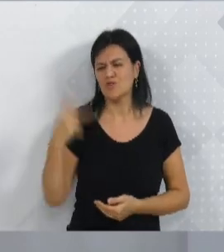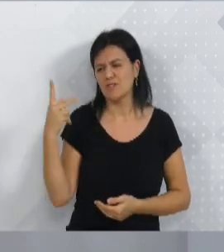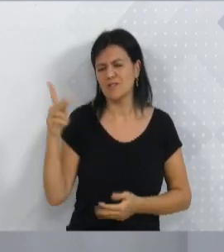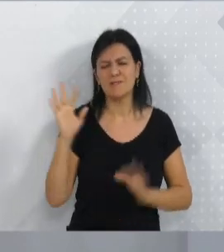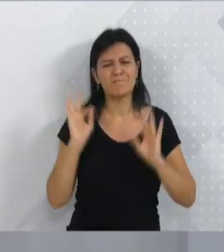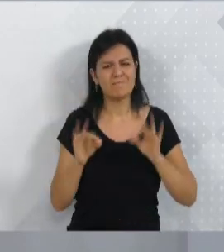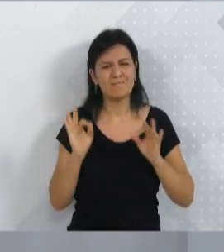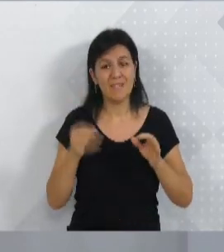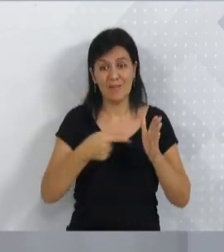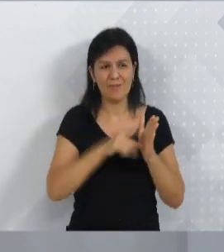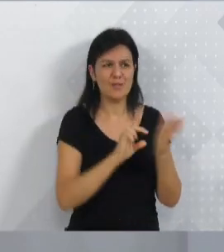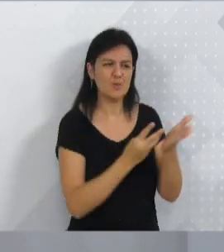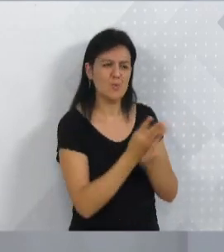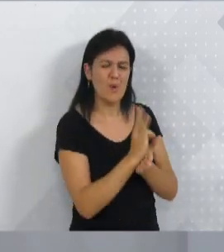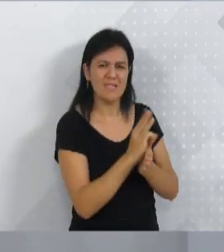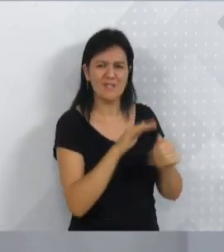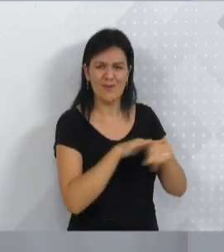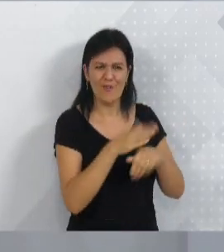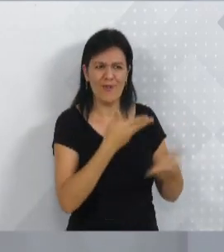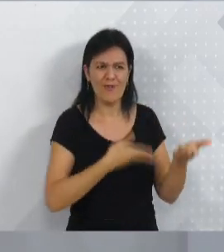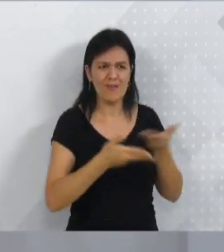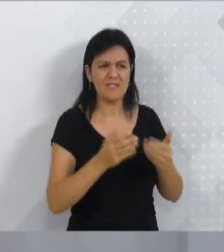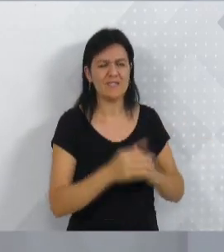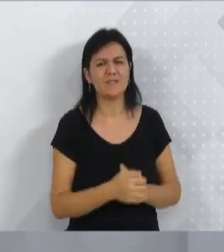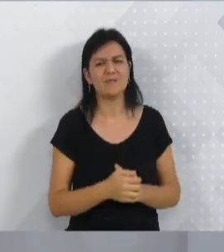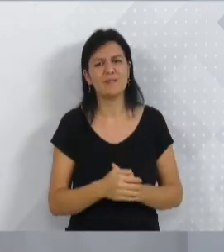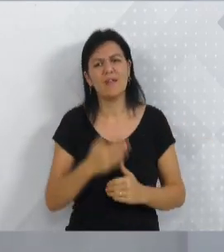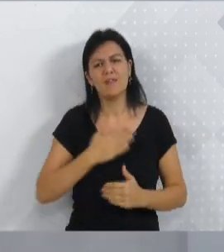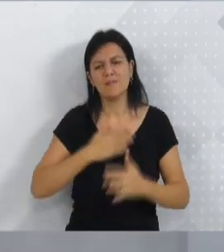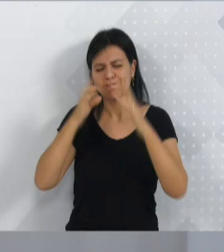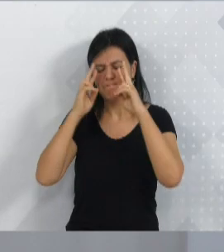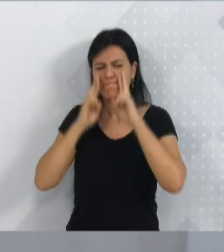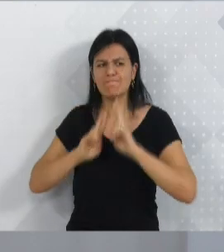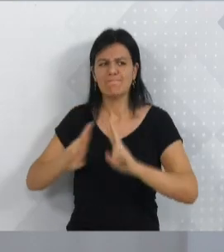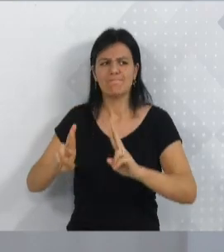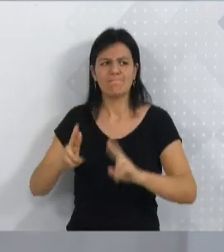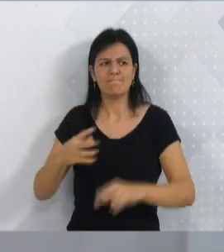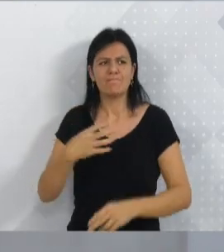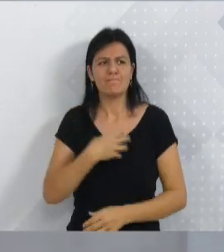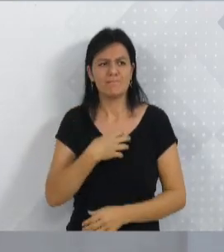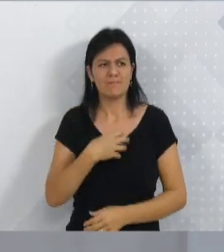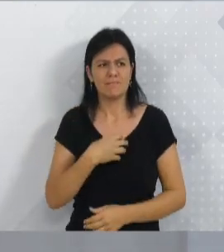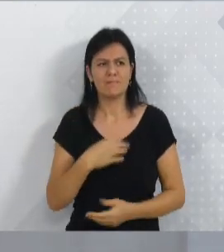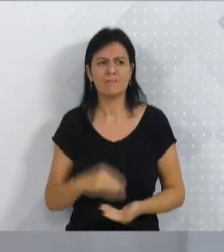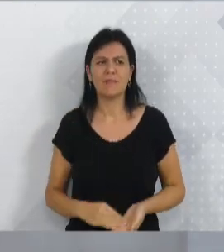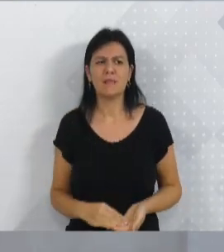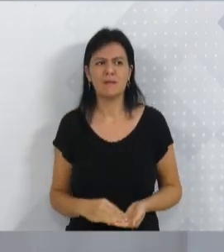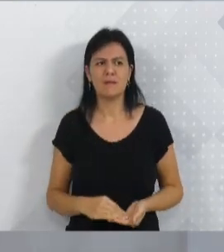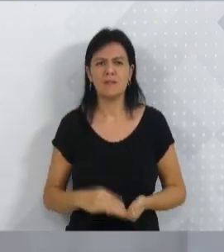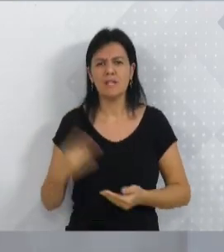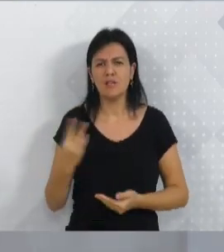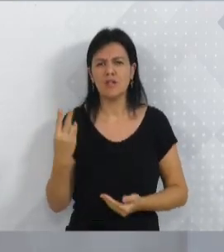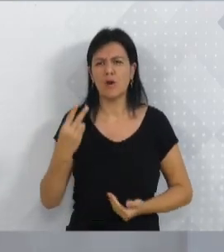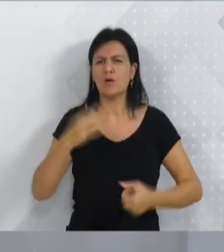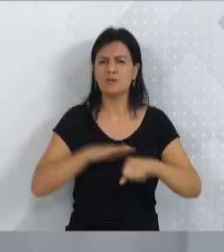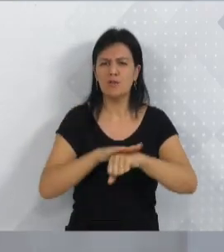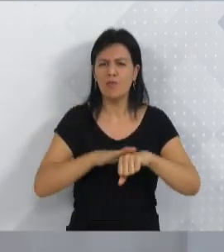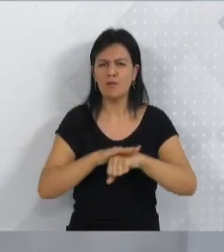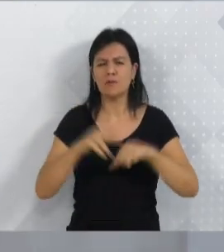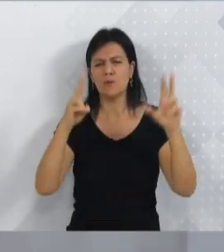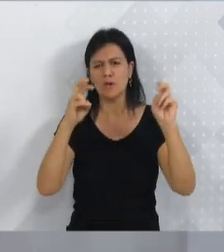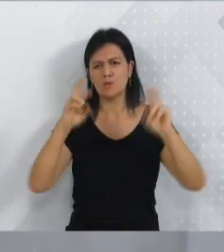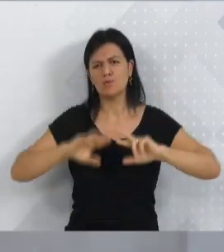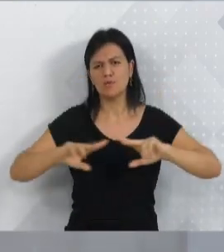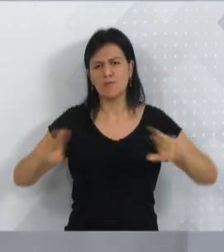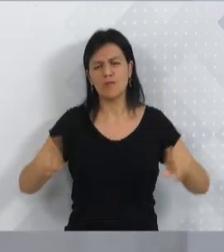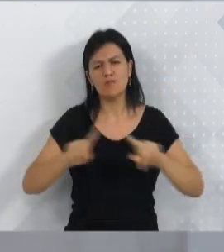falando com ele no WhatsApp agora pouco que é uma figura que eu tenho profundo respeito e admiração a gente diverte em assuntos dos mais variados Mas é uma